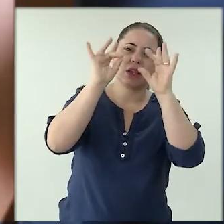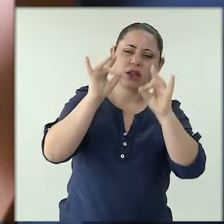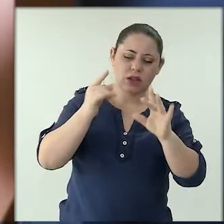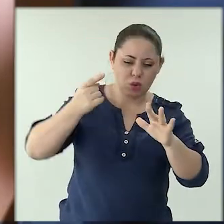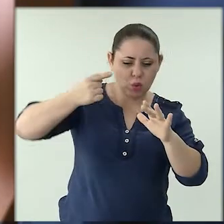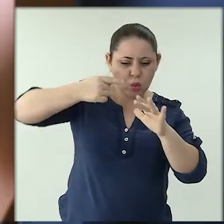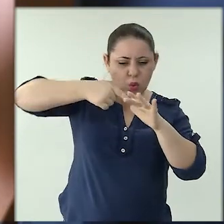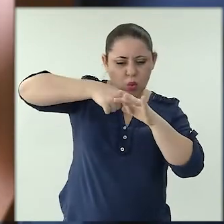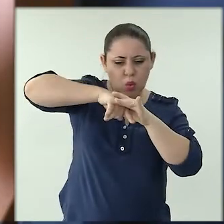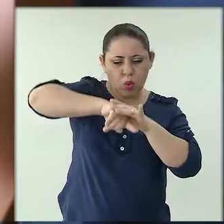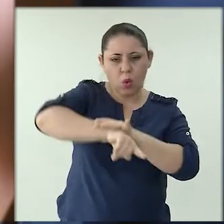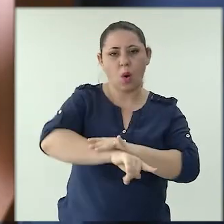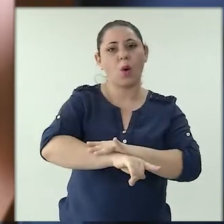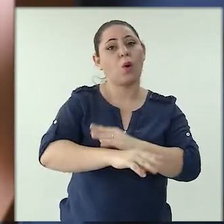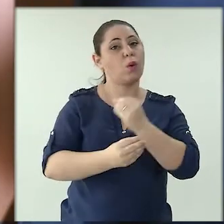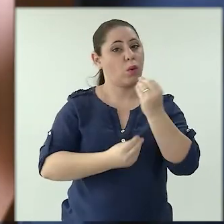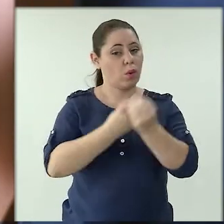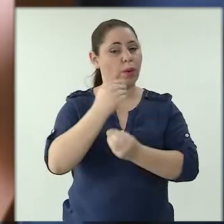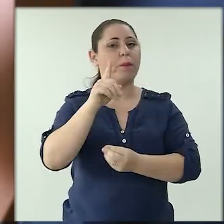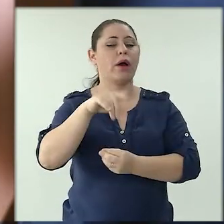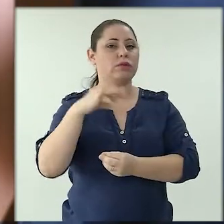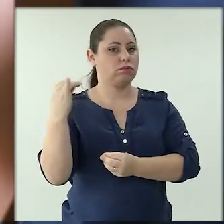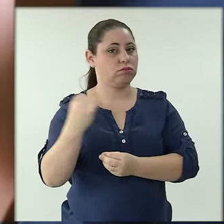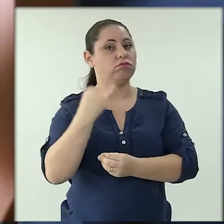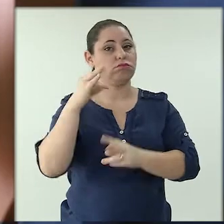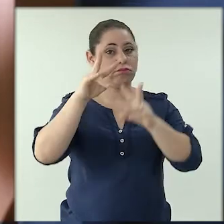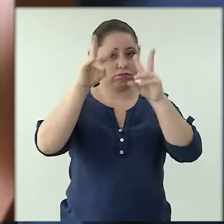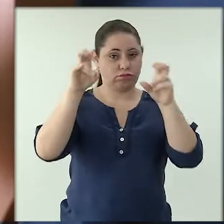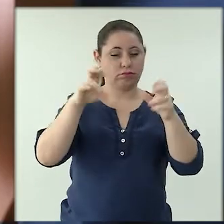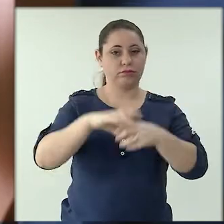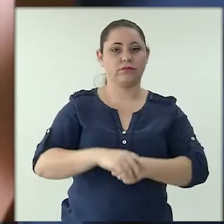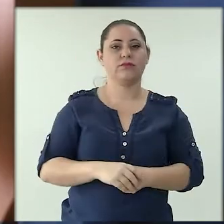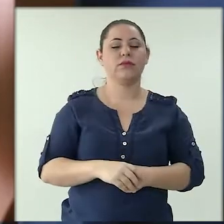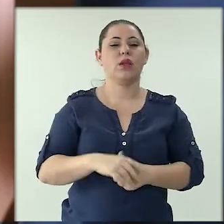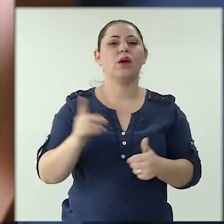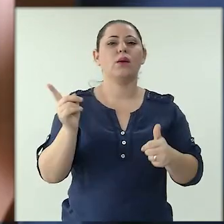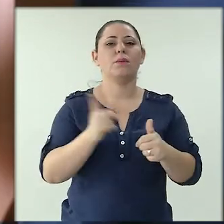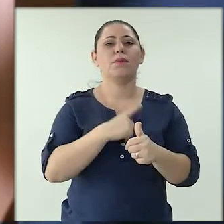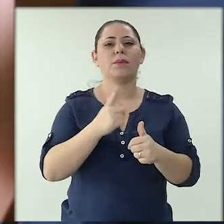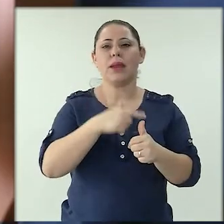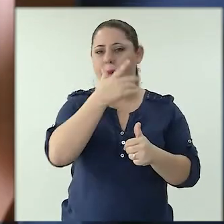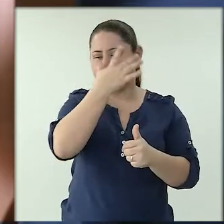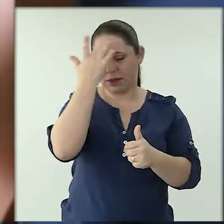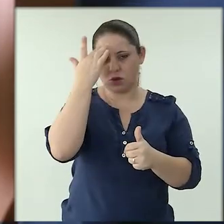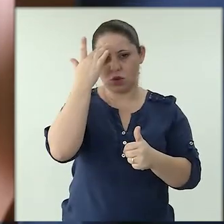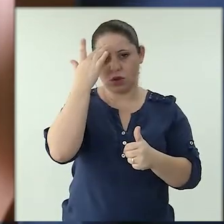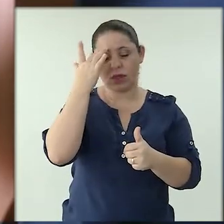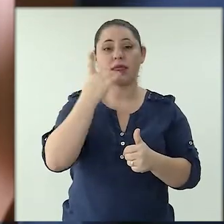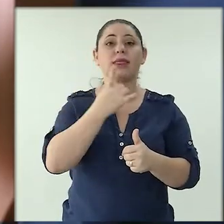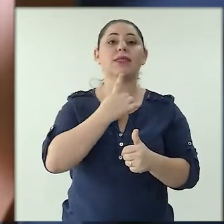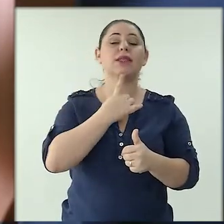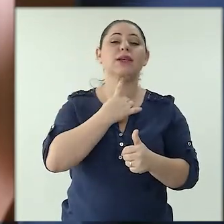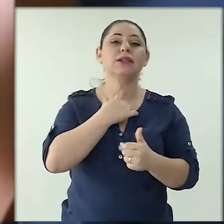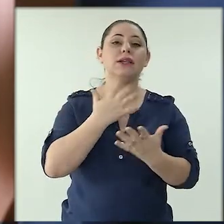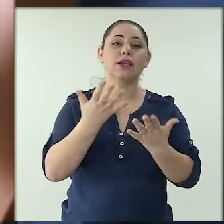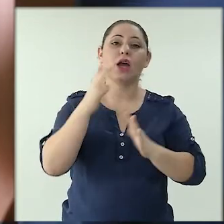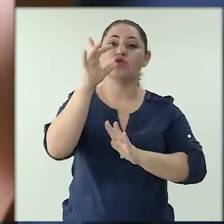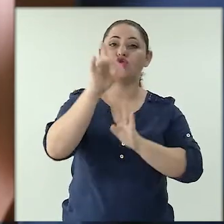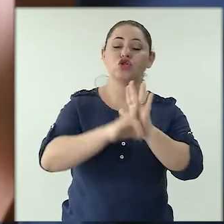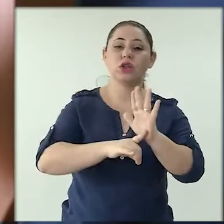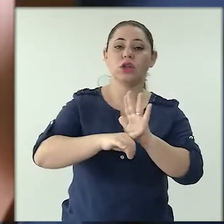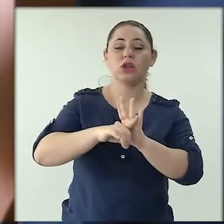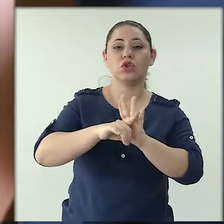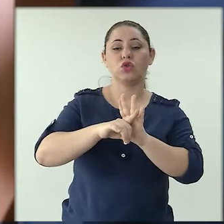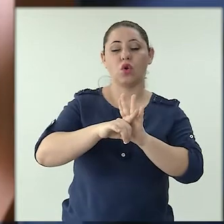e tão profunda como deve ser um assunto importante como esse, Bruno. O que é o primeiro passo que uma pessoa que deseja pleitear o